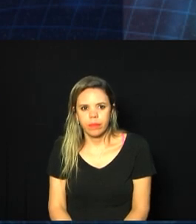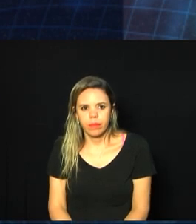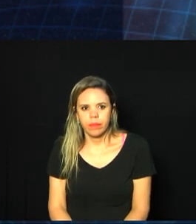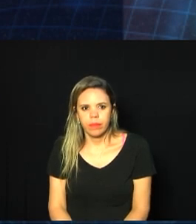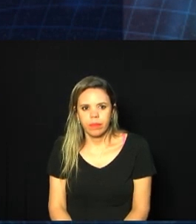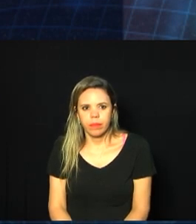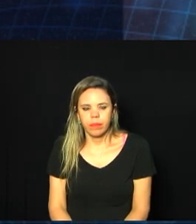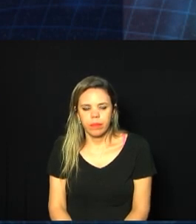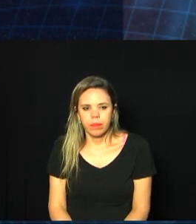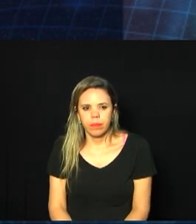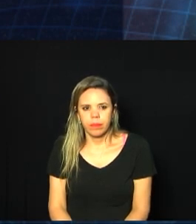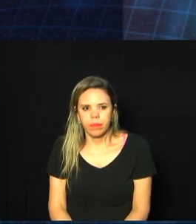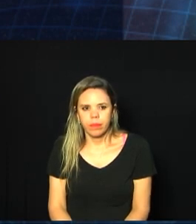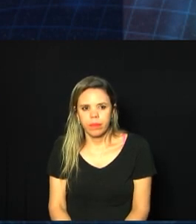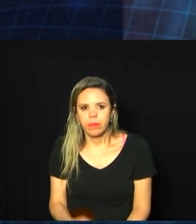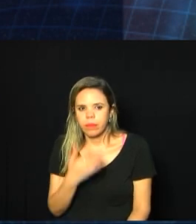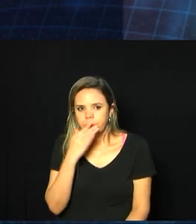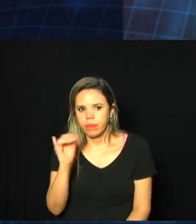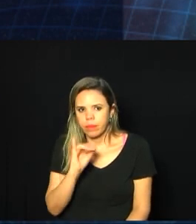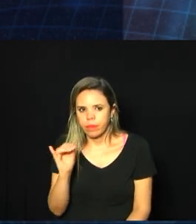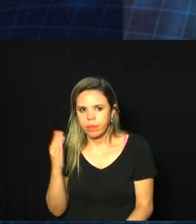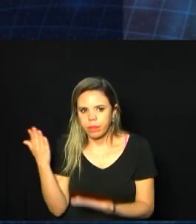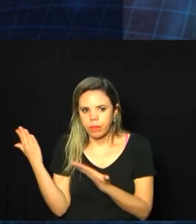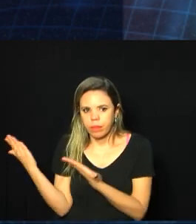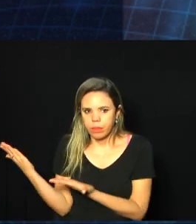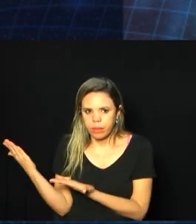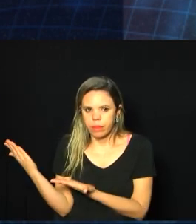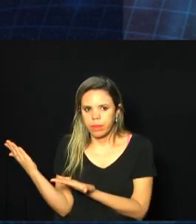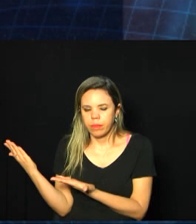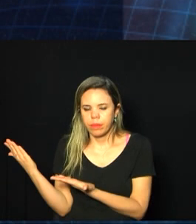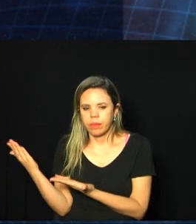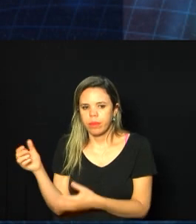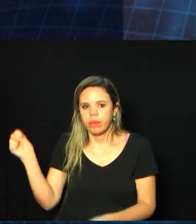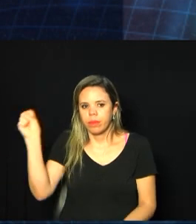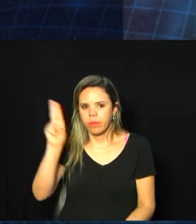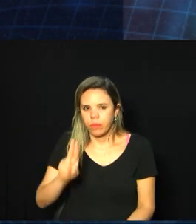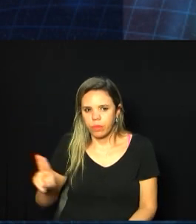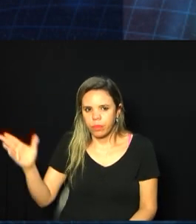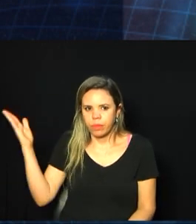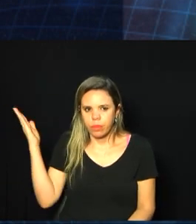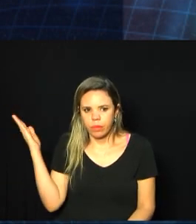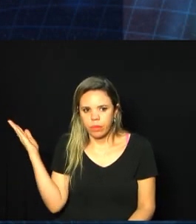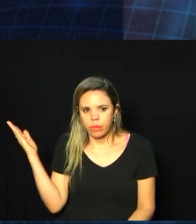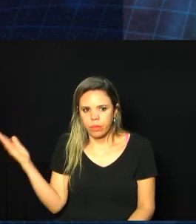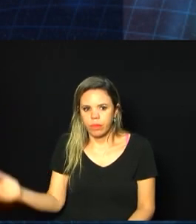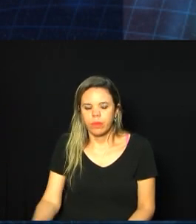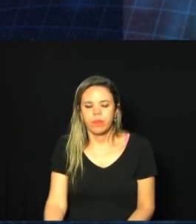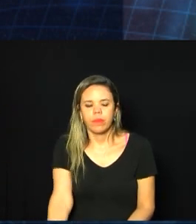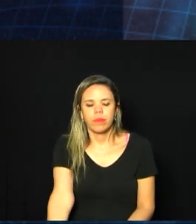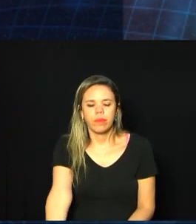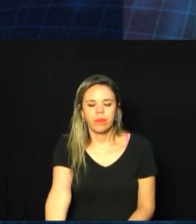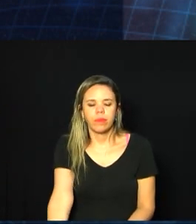141.422 casos da doença. Indaiatuba, 32.129, Sumaré,